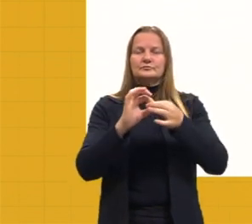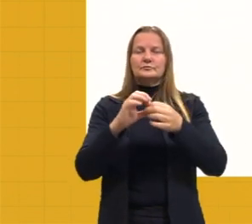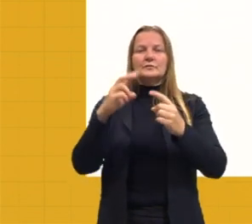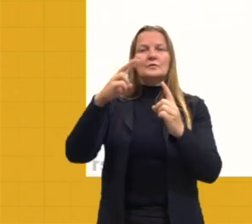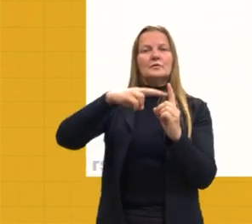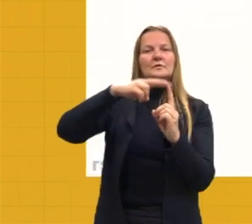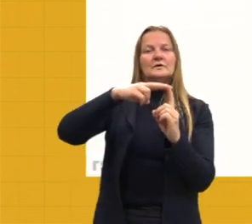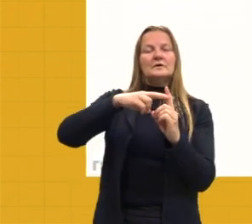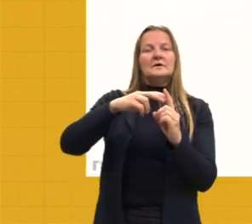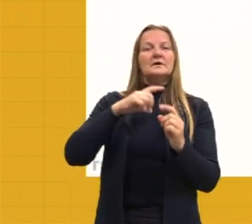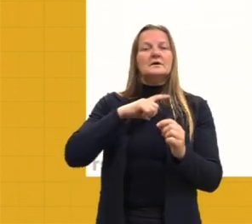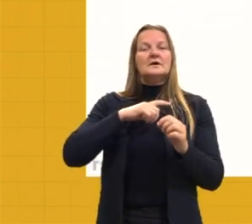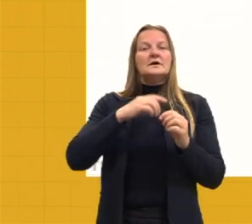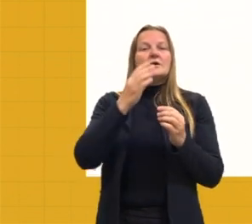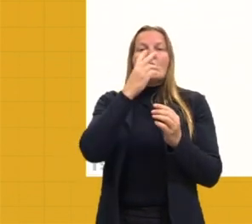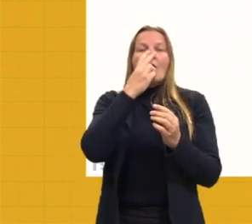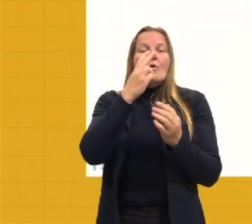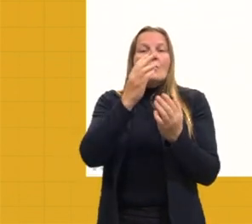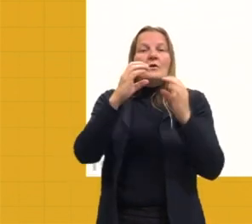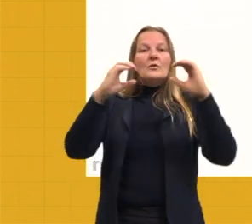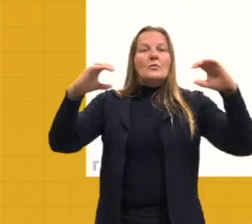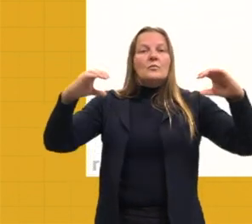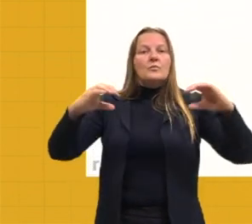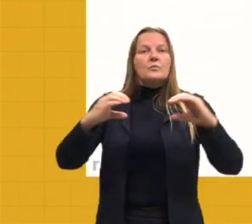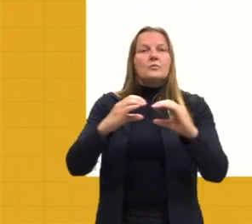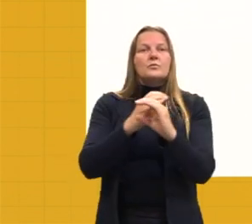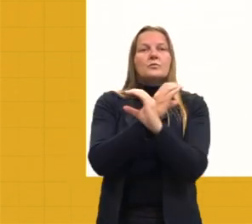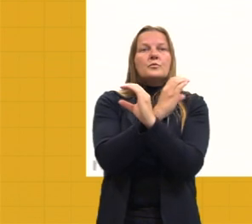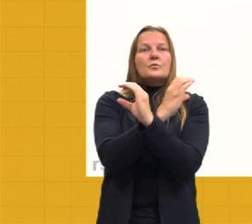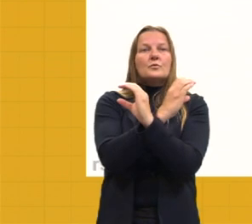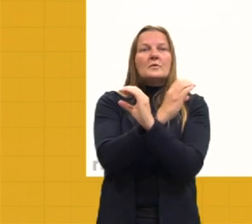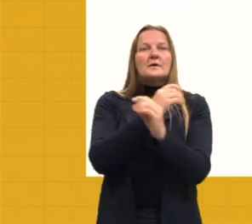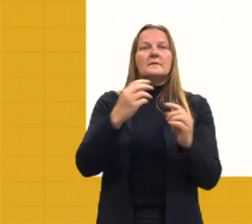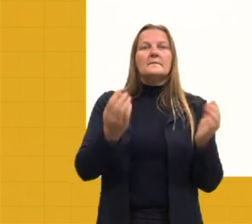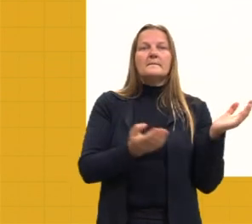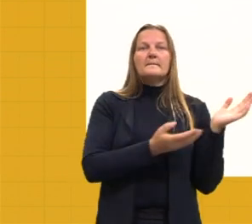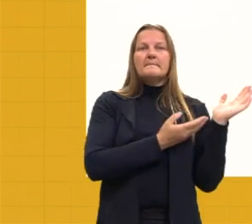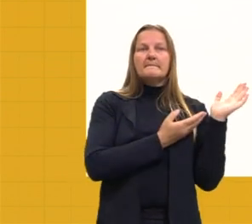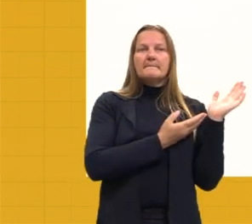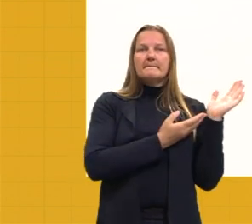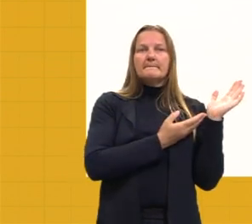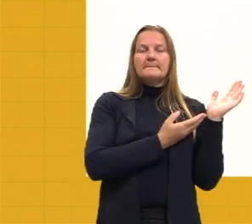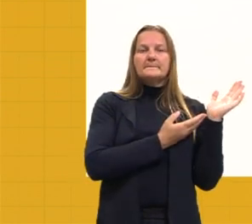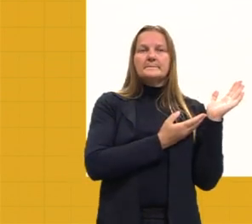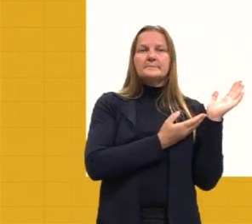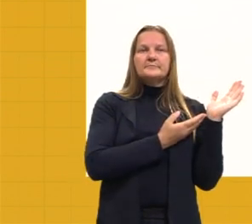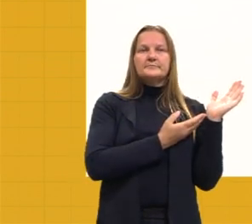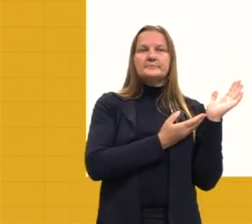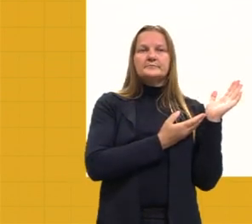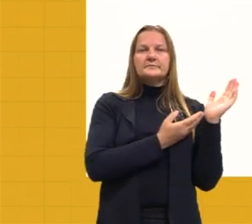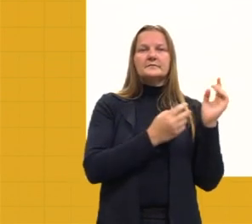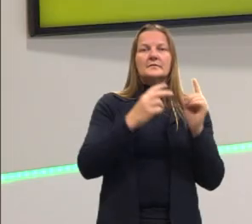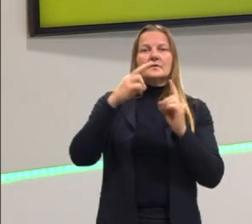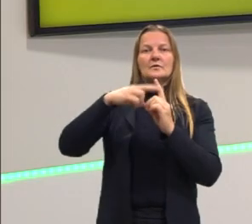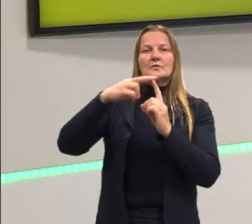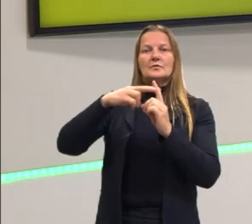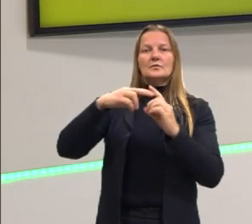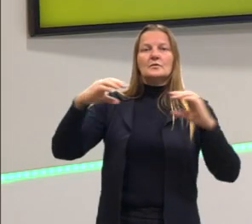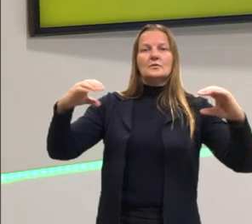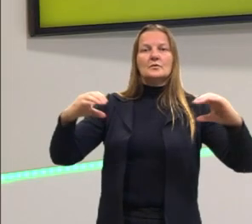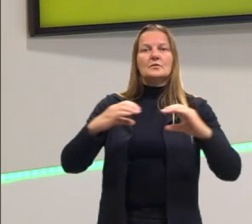que é verificada na quebra quando eu tenho uma ligação e eu preciso quebrar aquela ligação então é a então é a